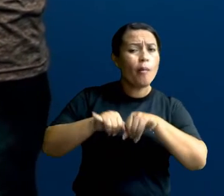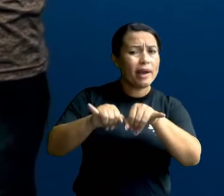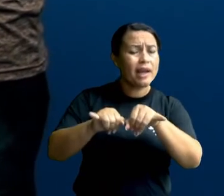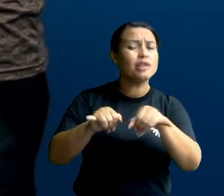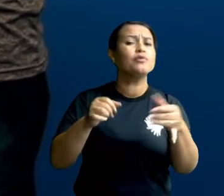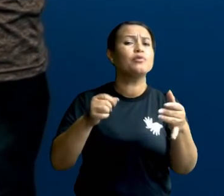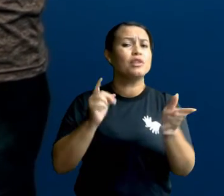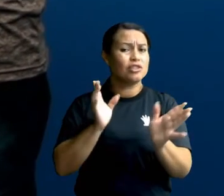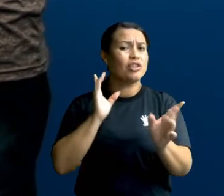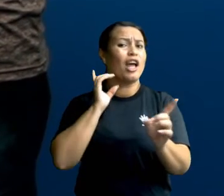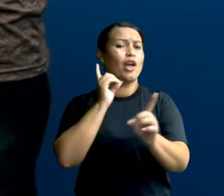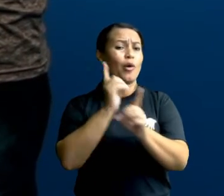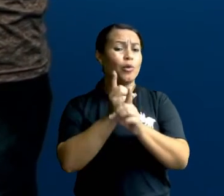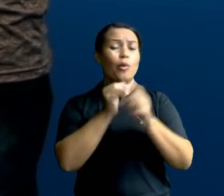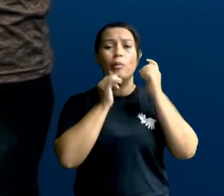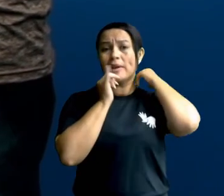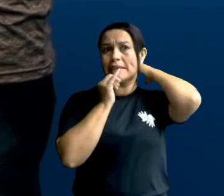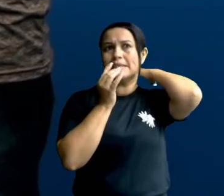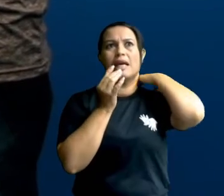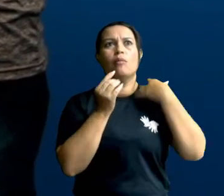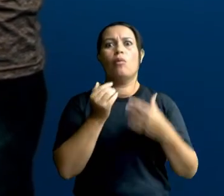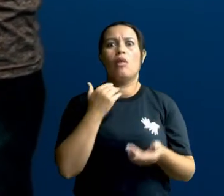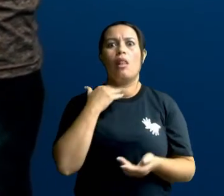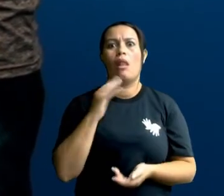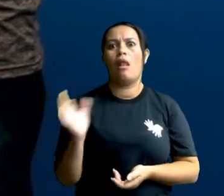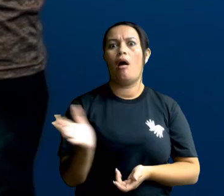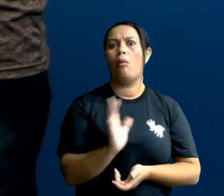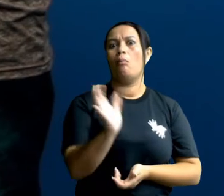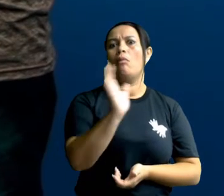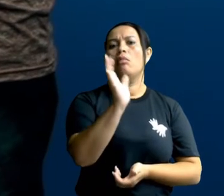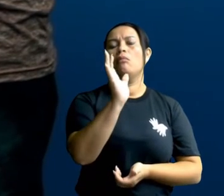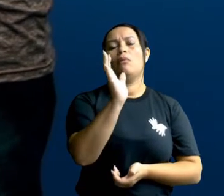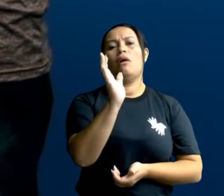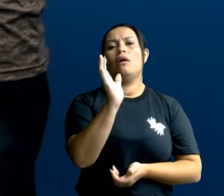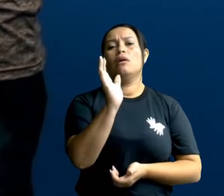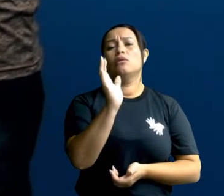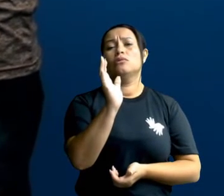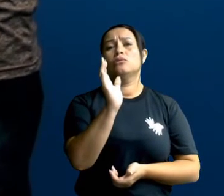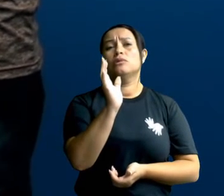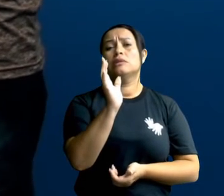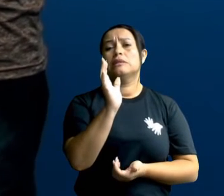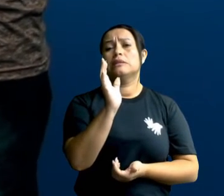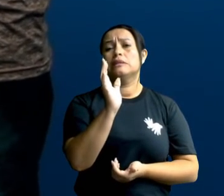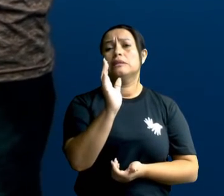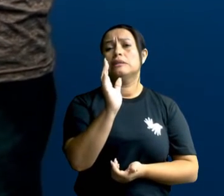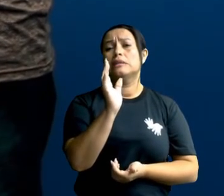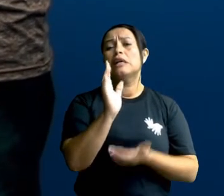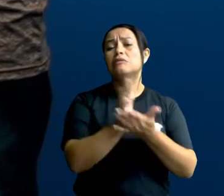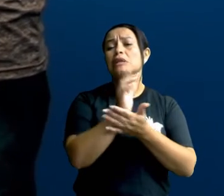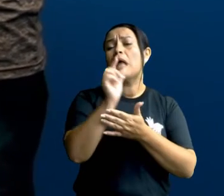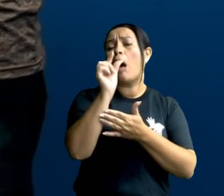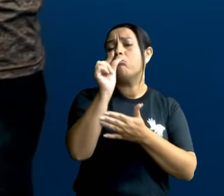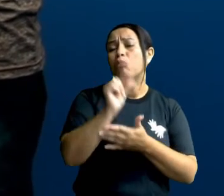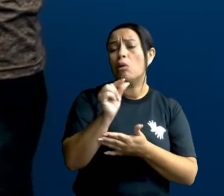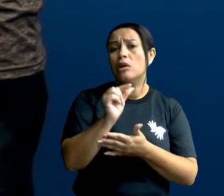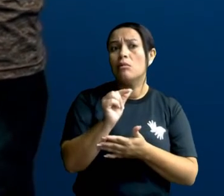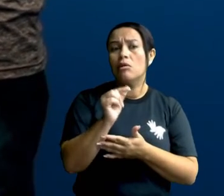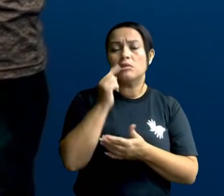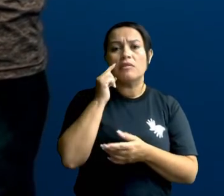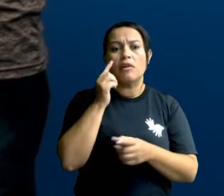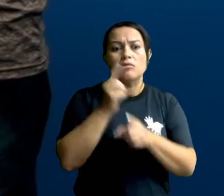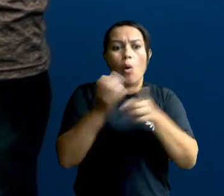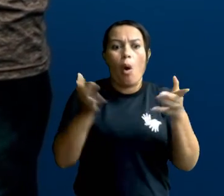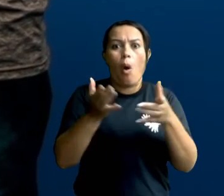você encontrou situações, né, que você se deparava com um aumento de preços que era bastante significativo, né? Você